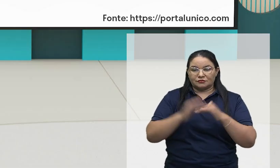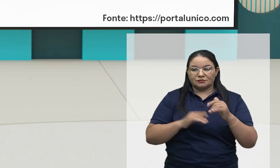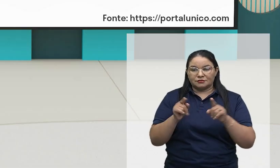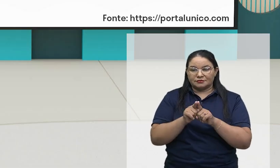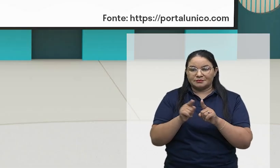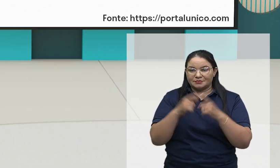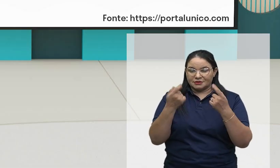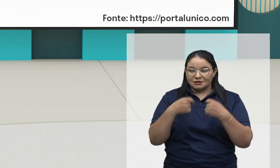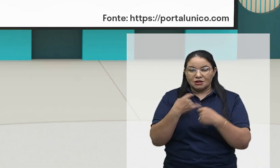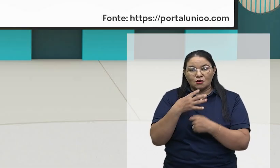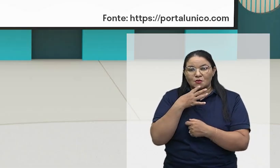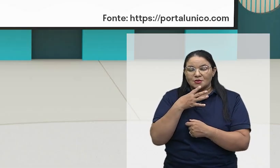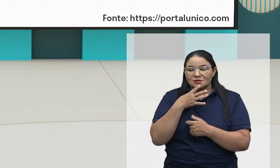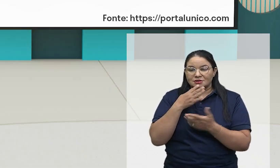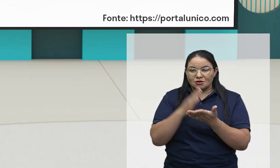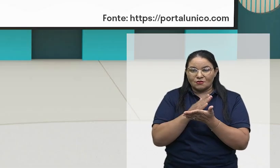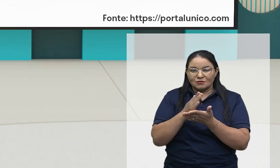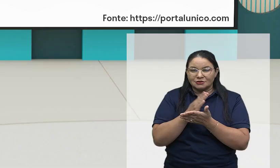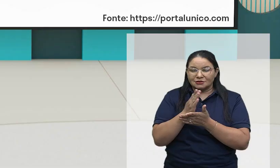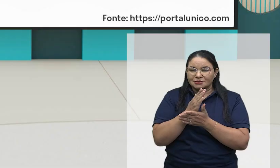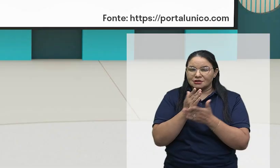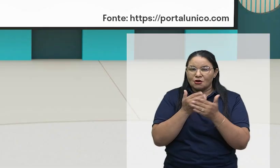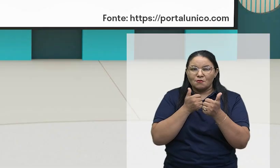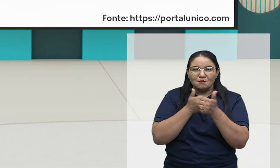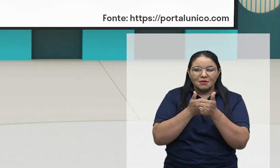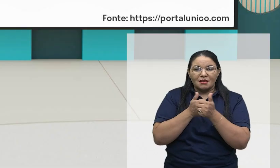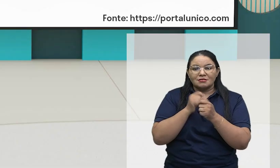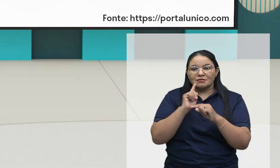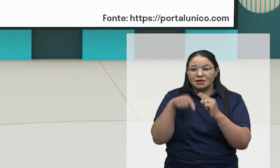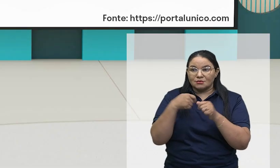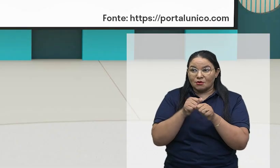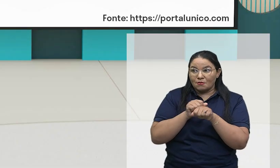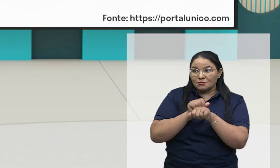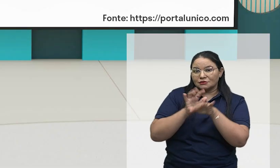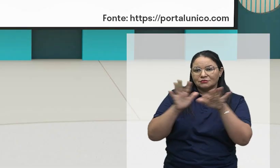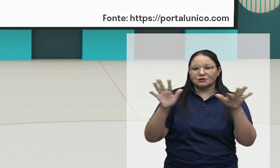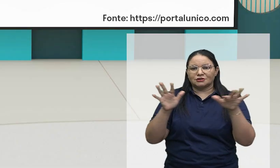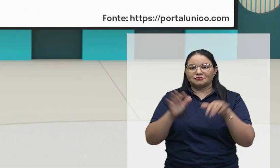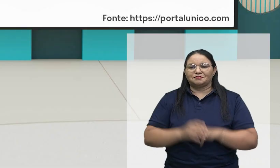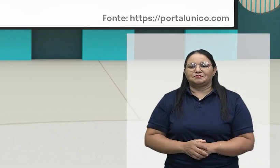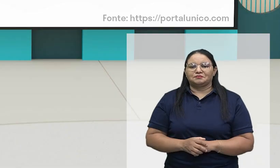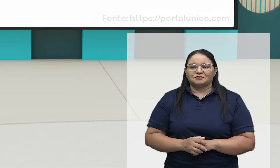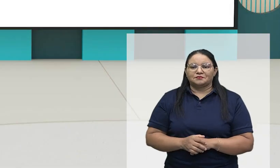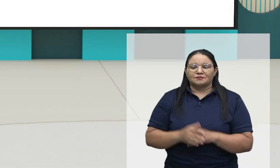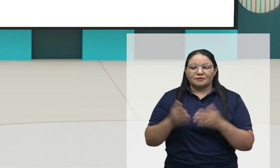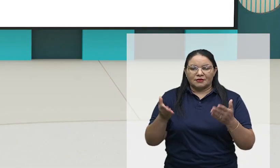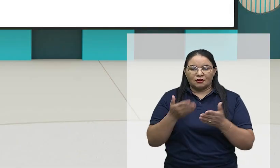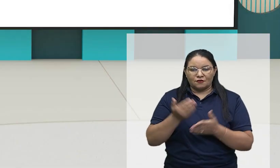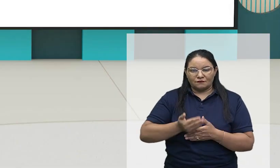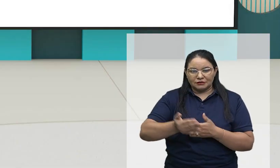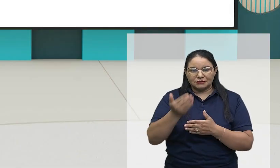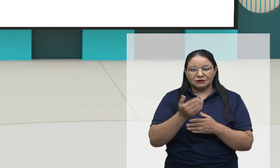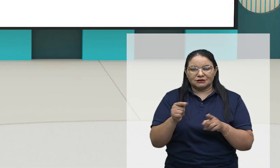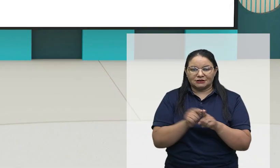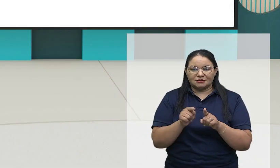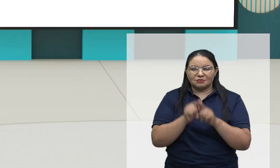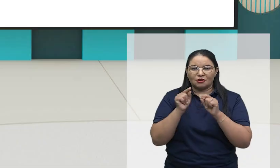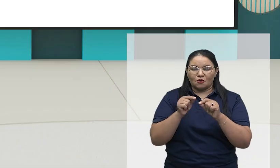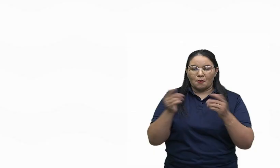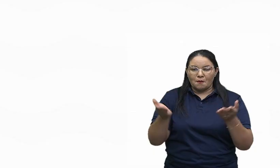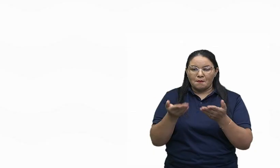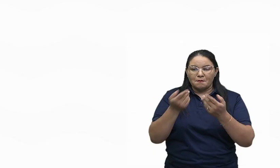aqueles que estão perto, para depois expandir. E vamos avançando para conhecer um pouco da nossa performance em